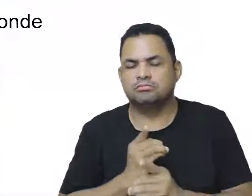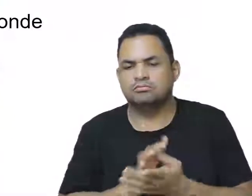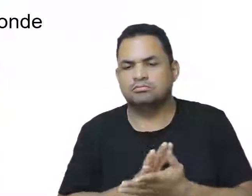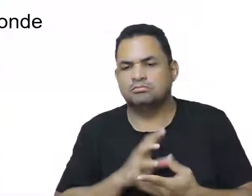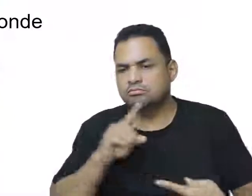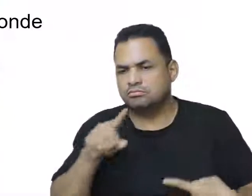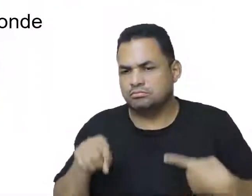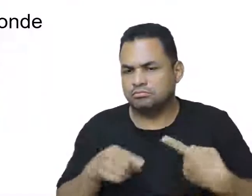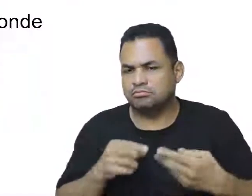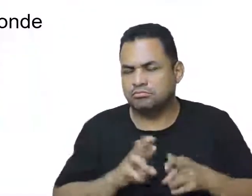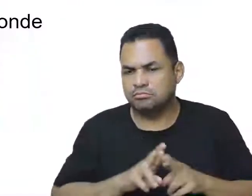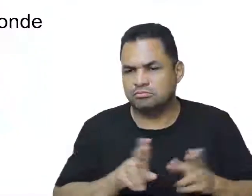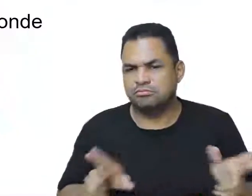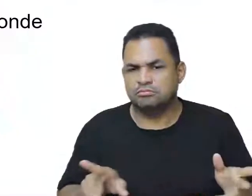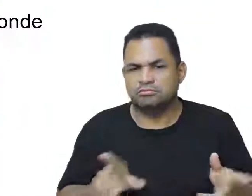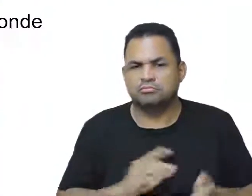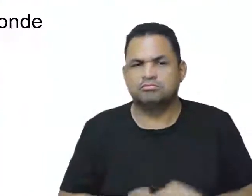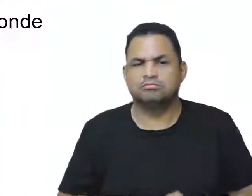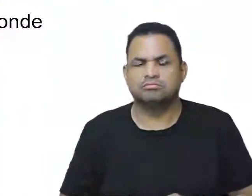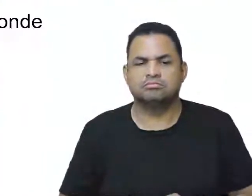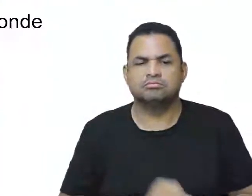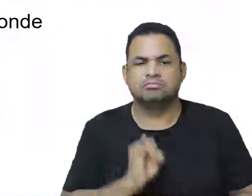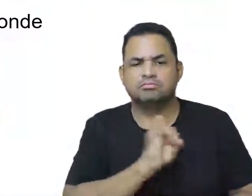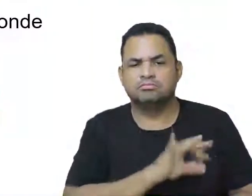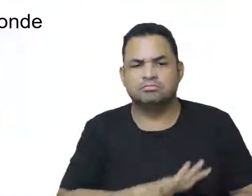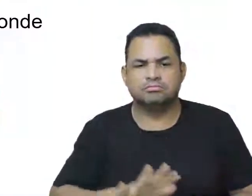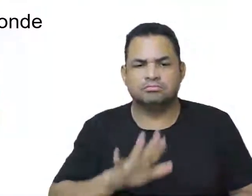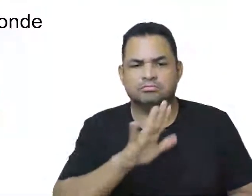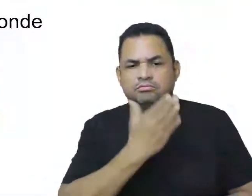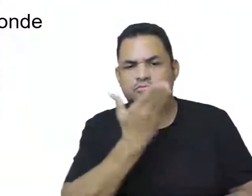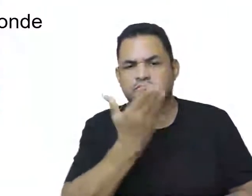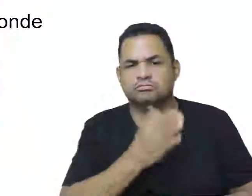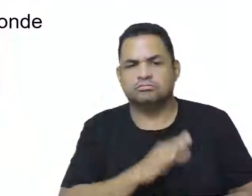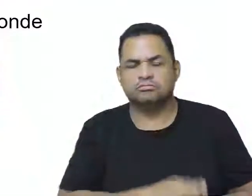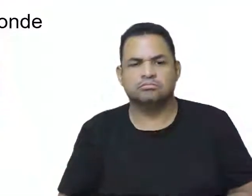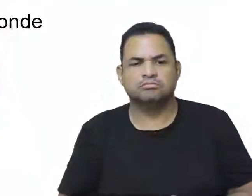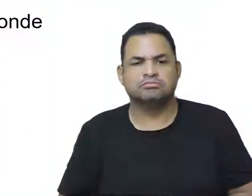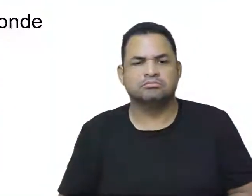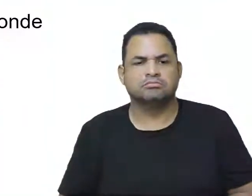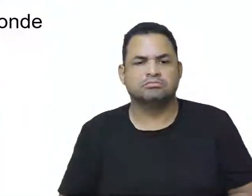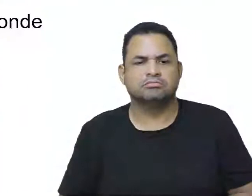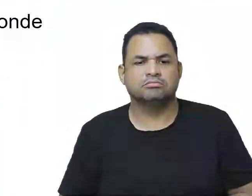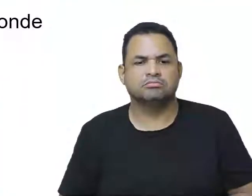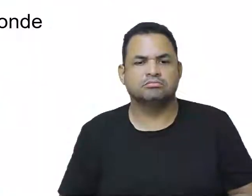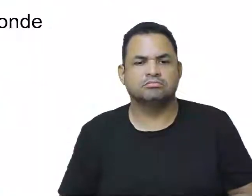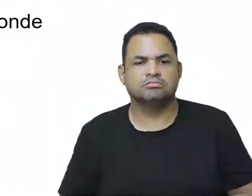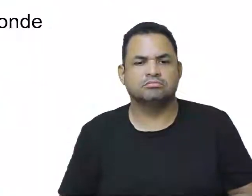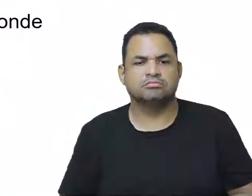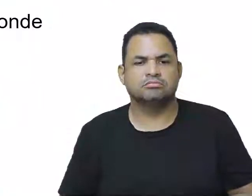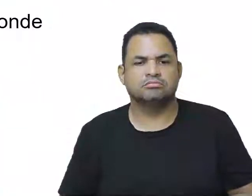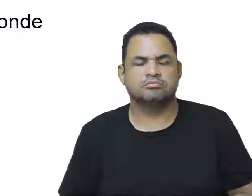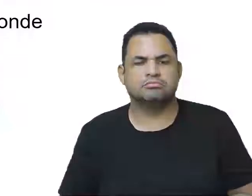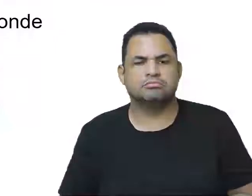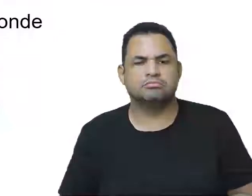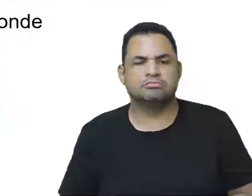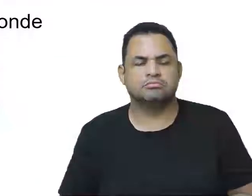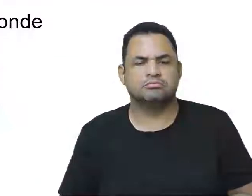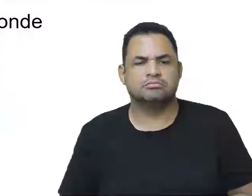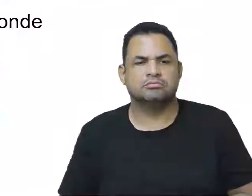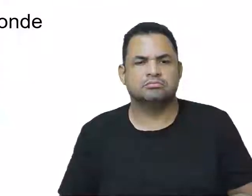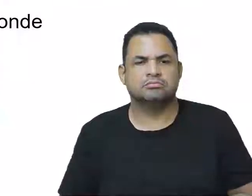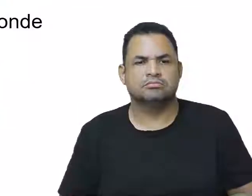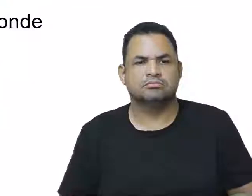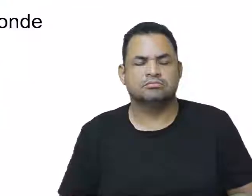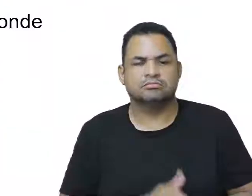funções. Nessa imagem aqui, pessoal, a gente tem uma cavidade abdominal aberta, né? Isso é